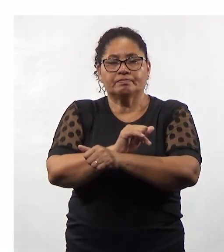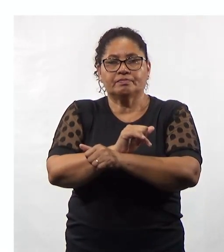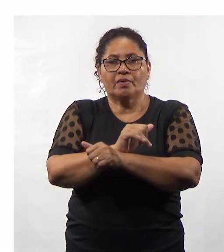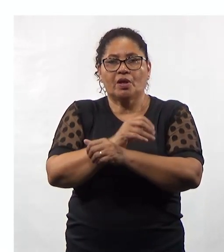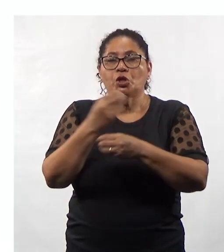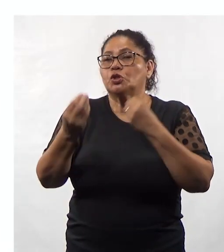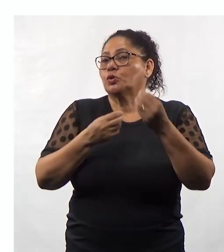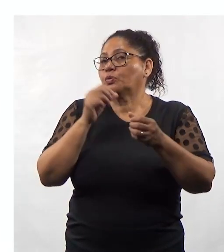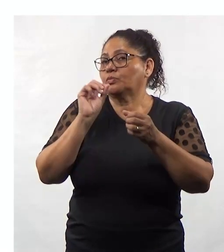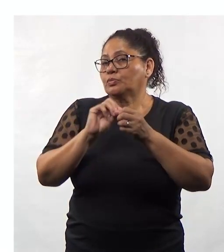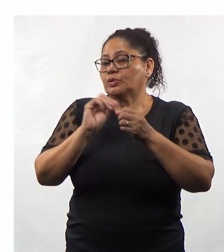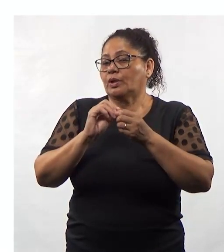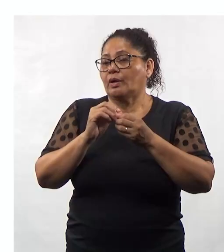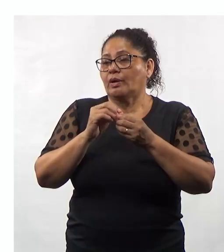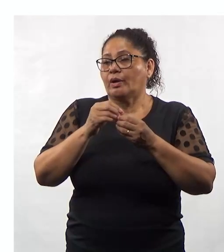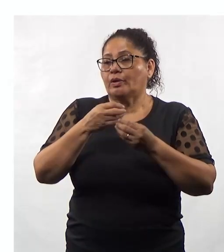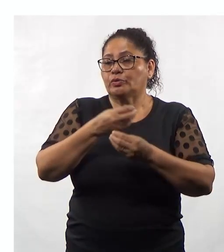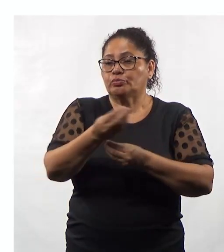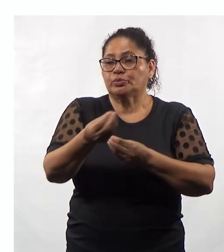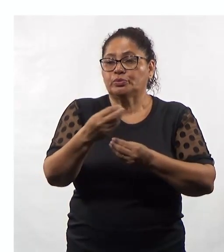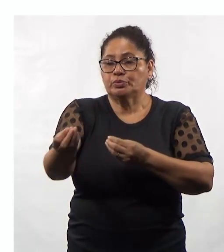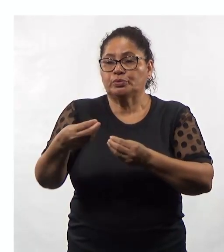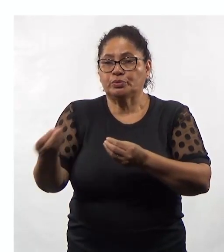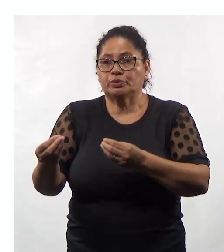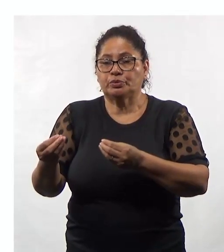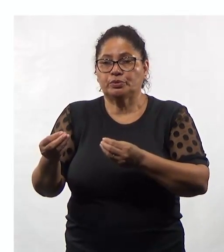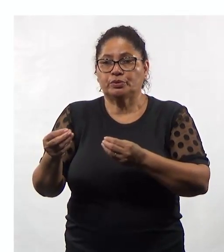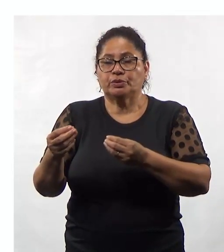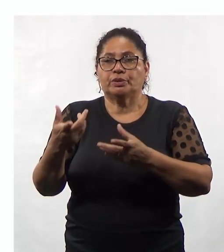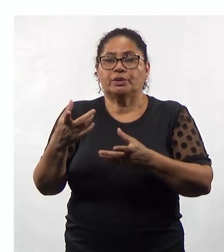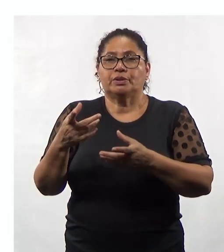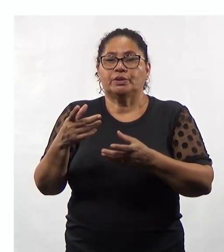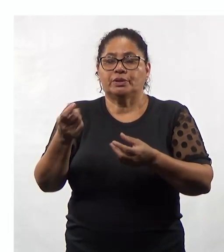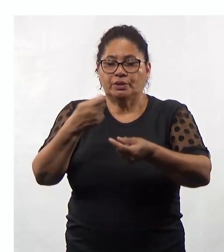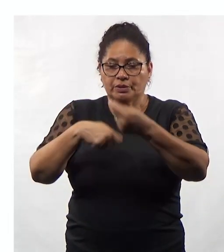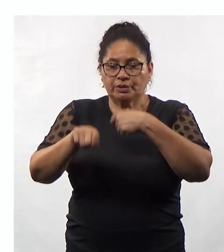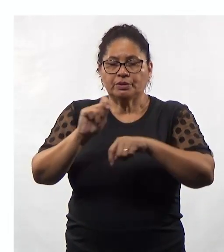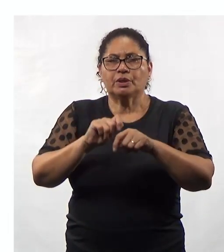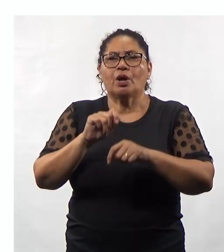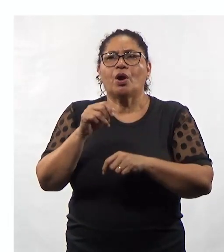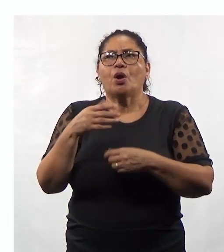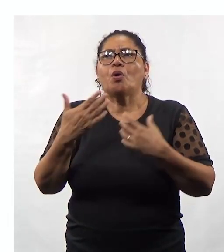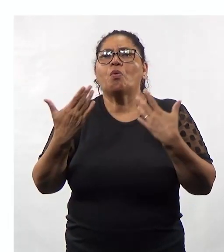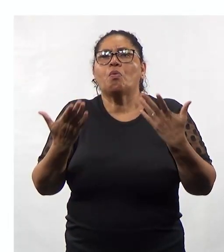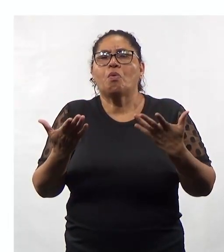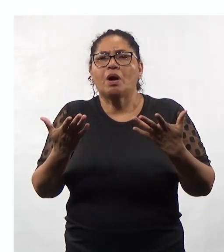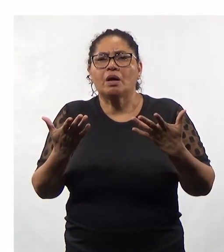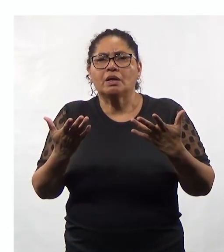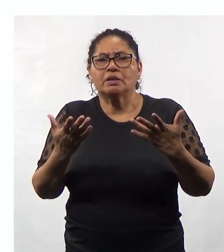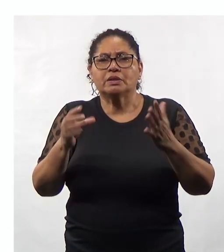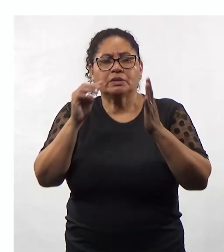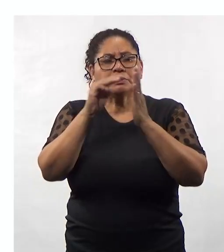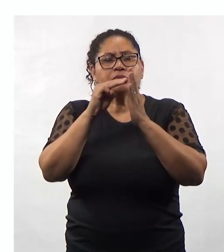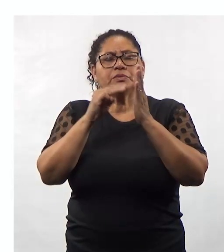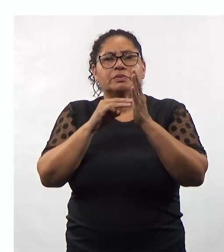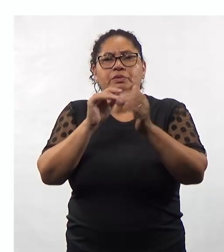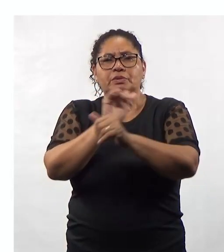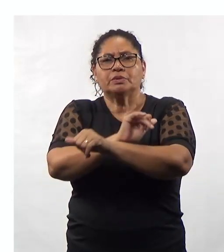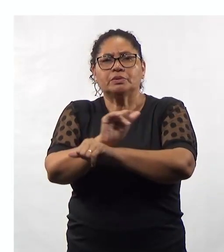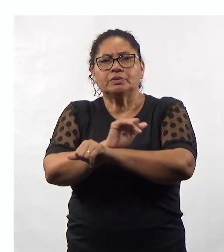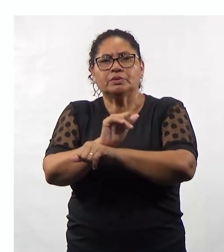e demanda da alta administração. Qual que é a descrição da contribuição às metas